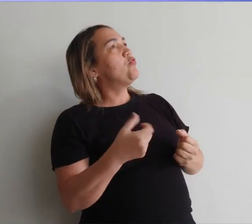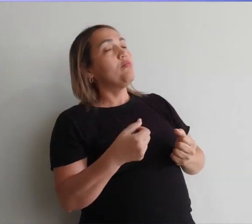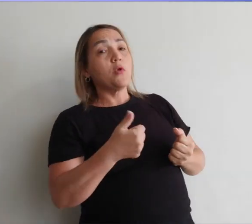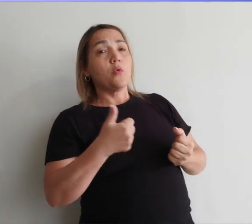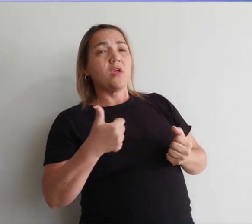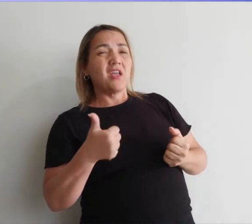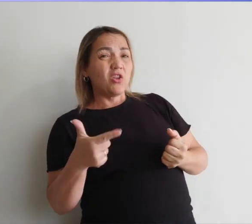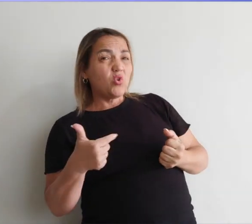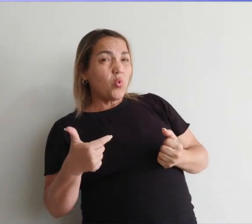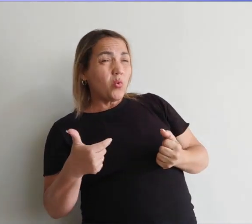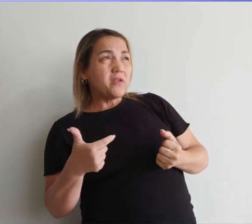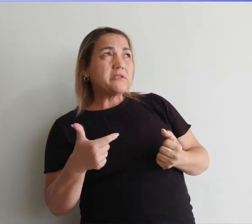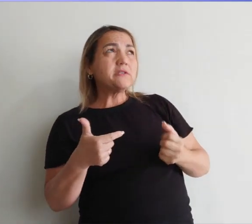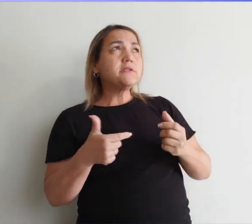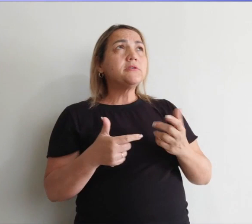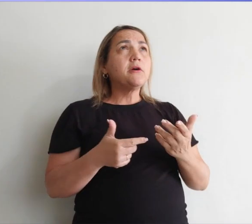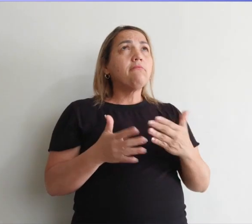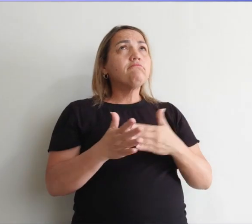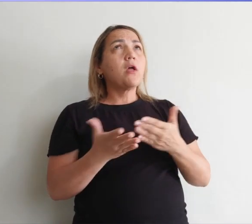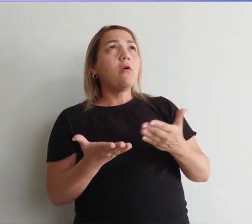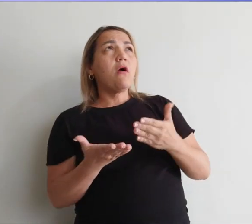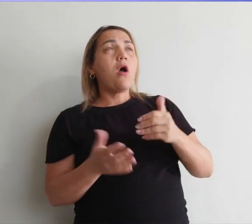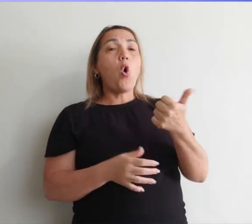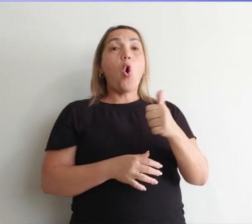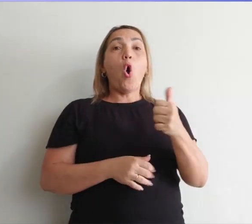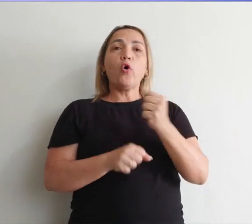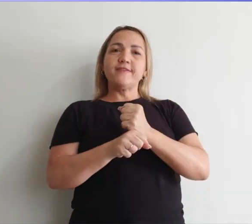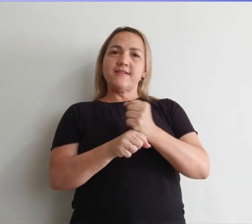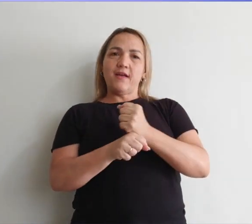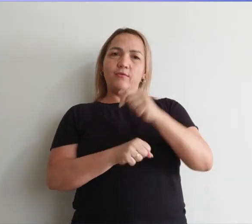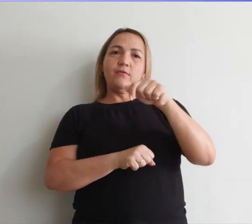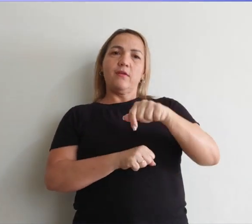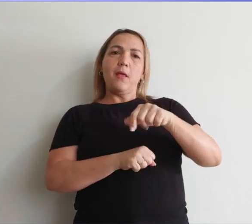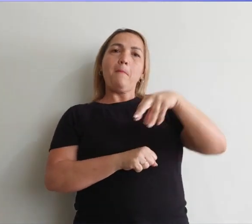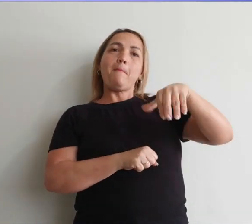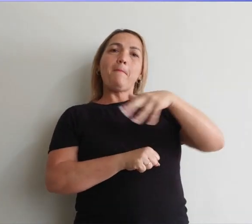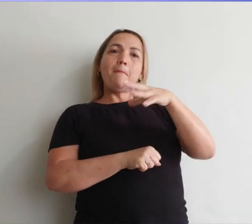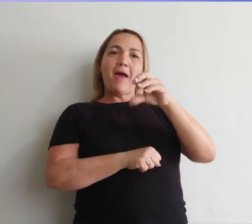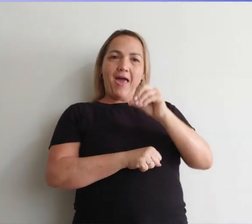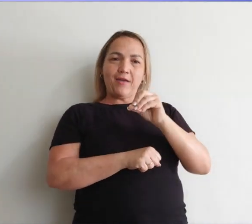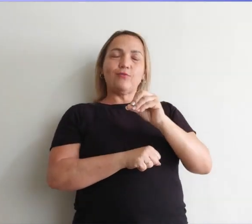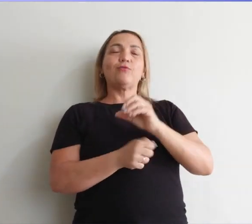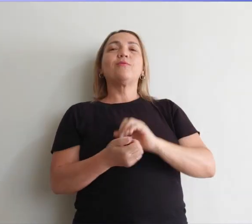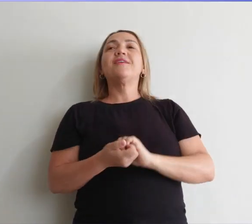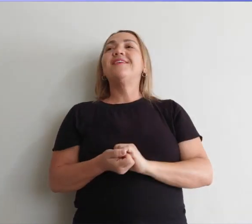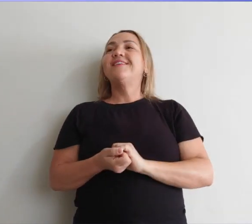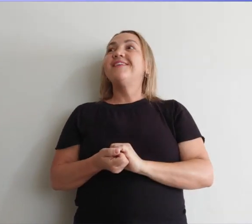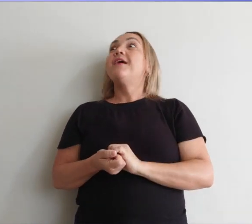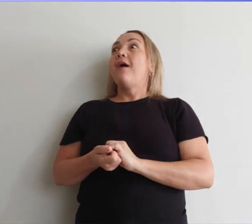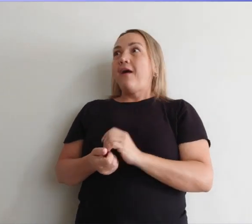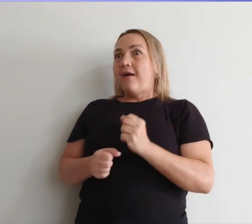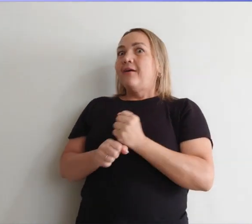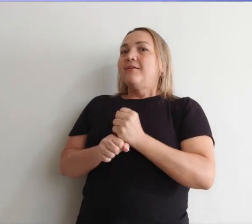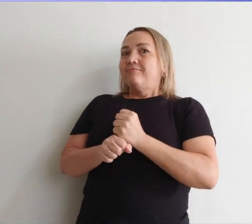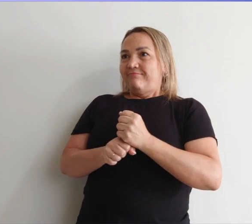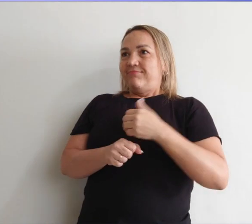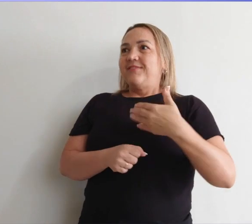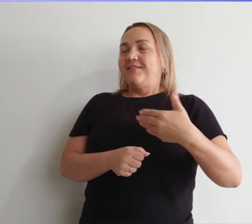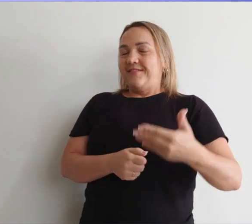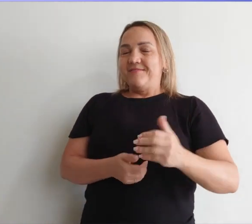2012, tem 13, não, 11 anos, né? Já fez 11 anos agora, em março. É há bastante tempo.